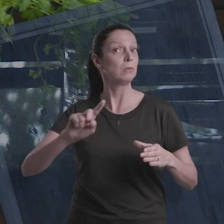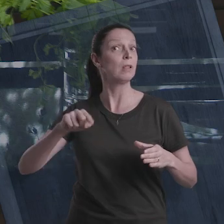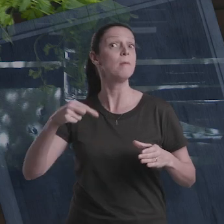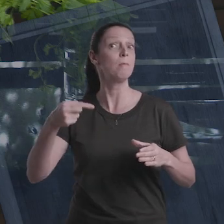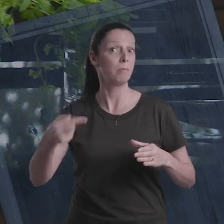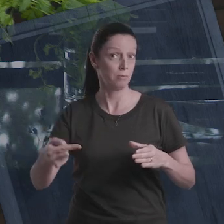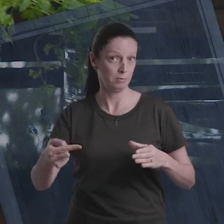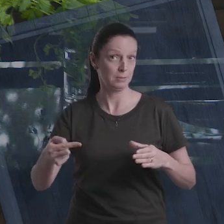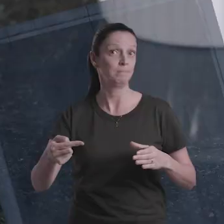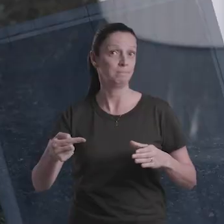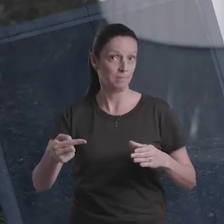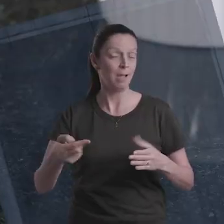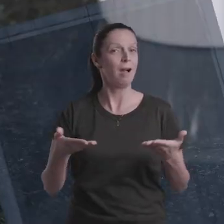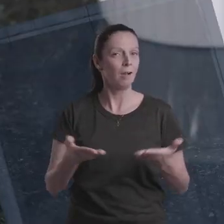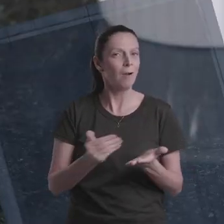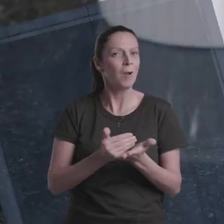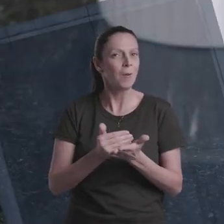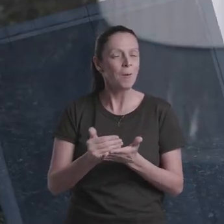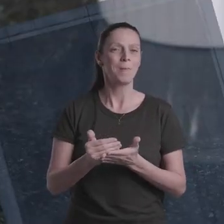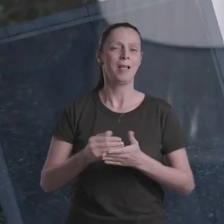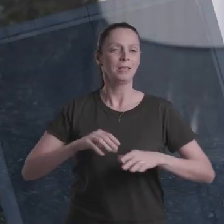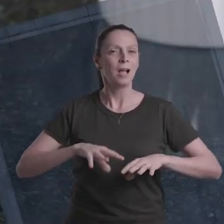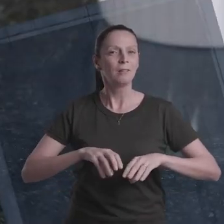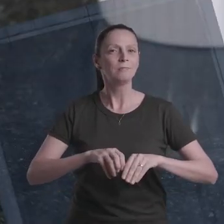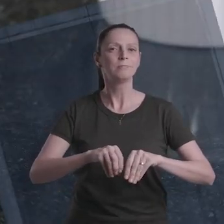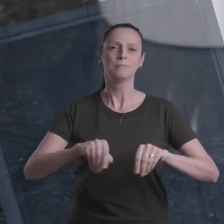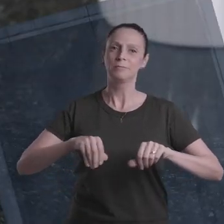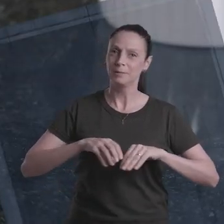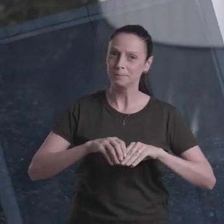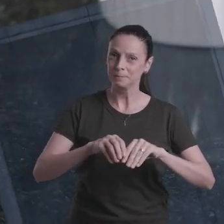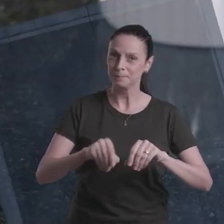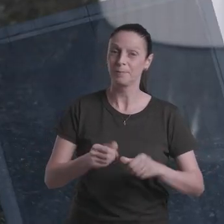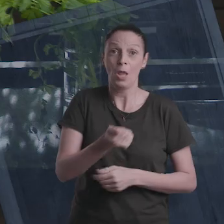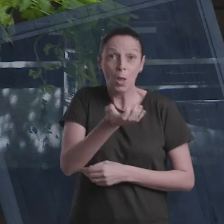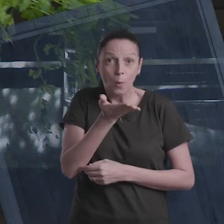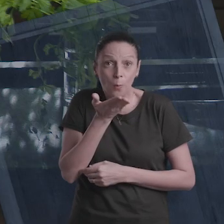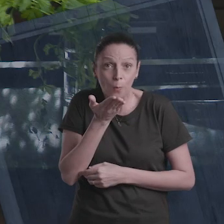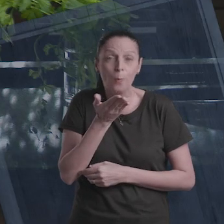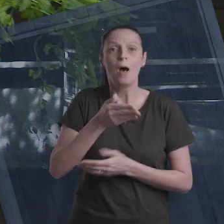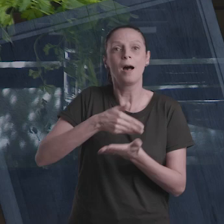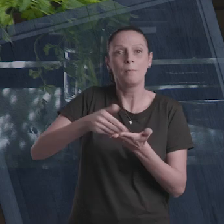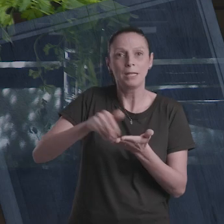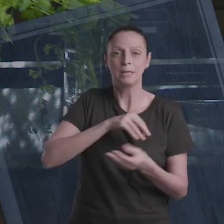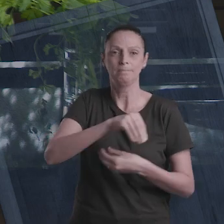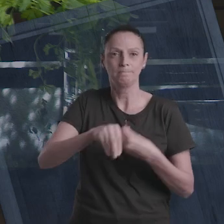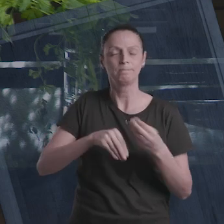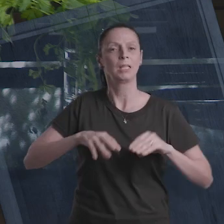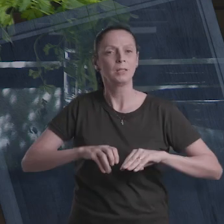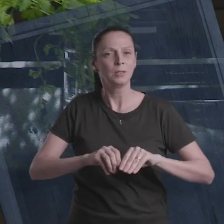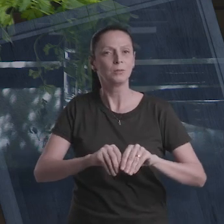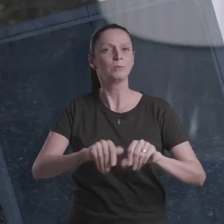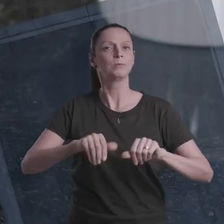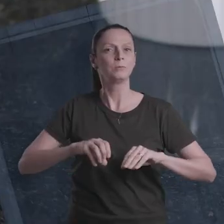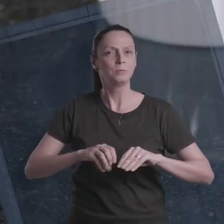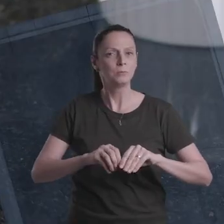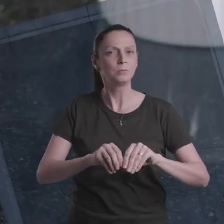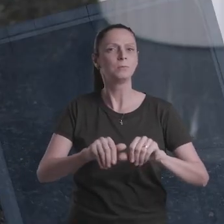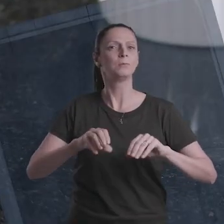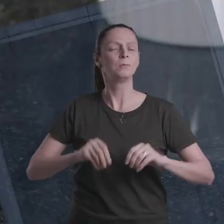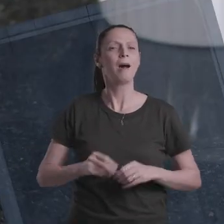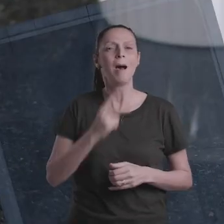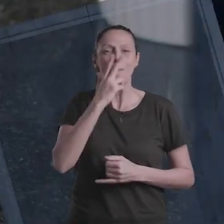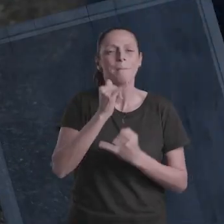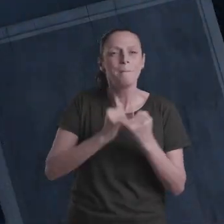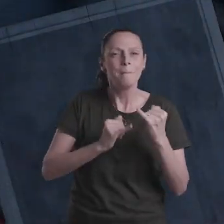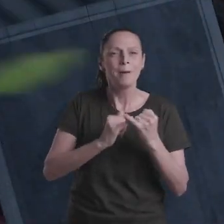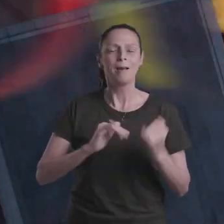que vai dando ponto da massa. Vamos misturando a farinha de trigo com a manteiga até chegar ao ponto. Vamos fazer até fazer